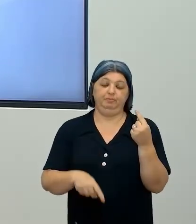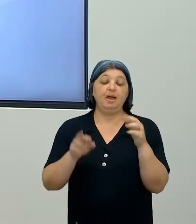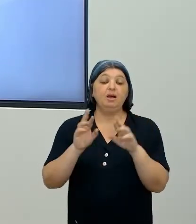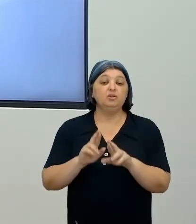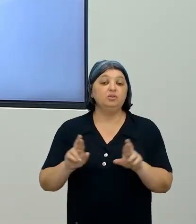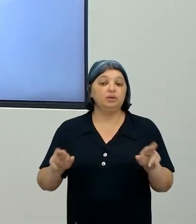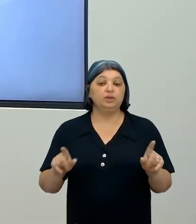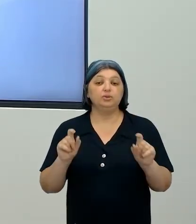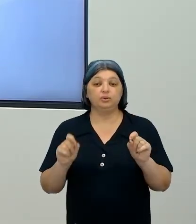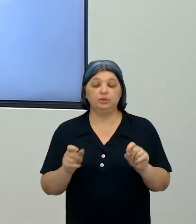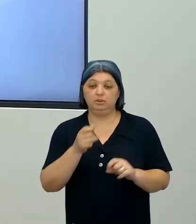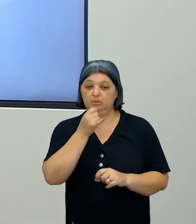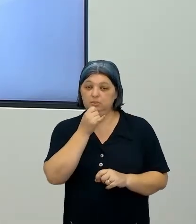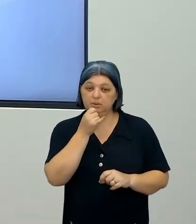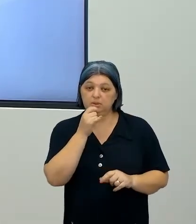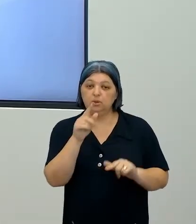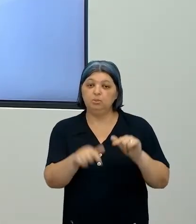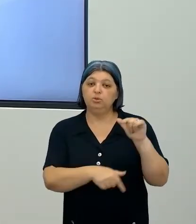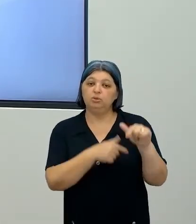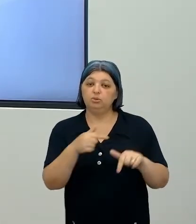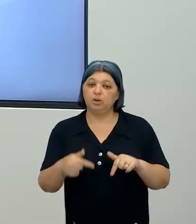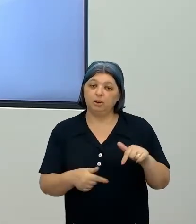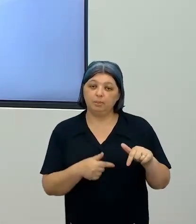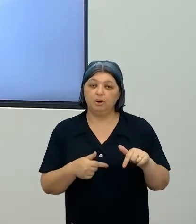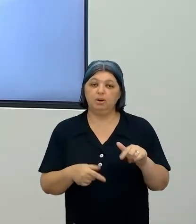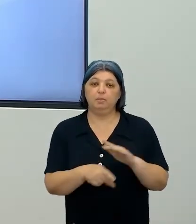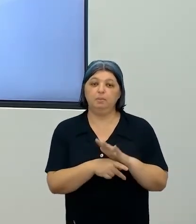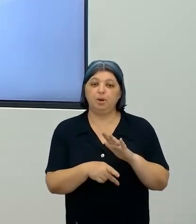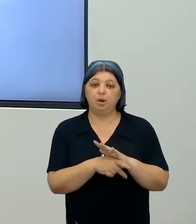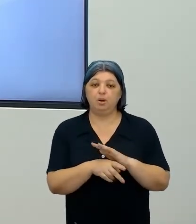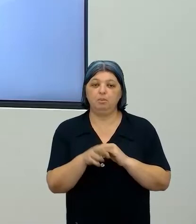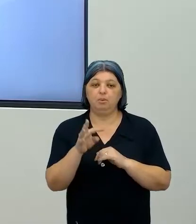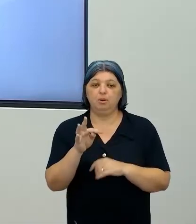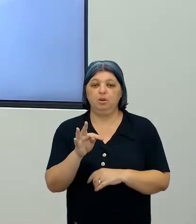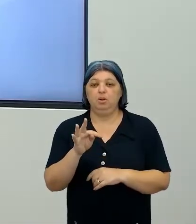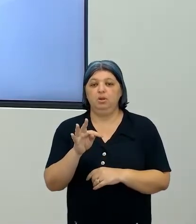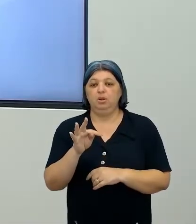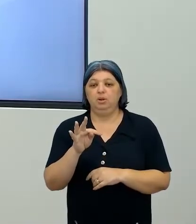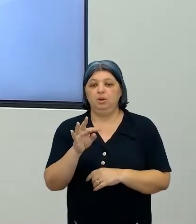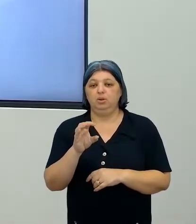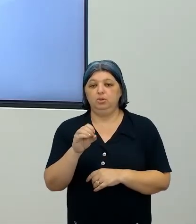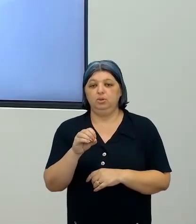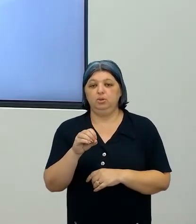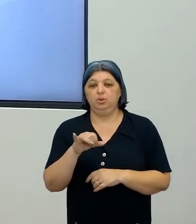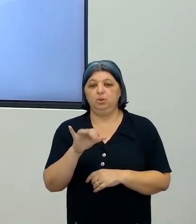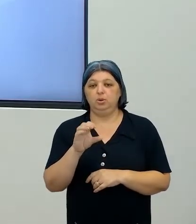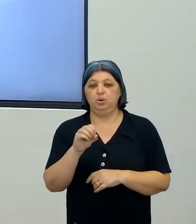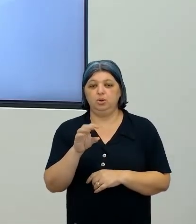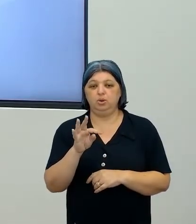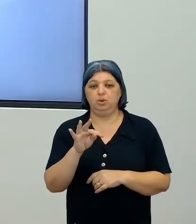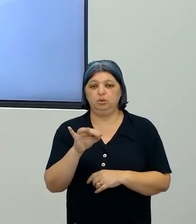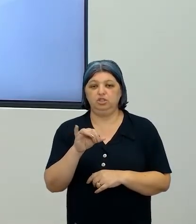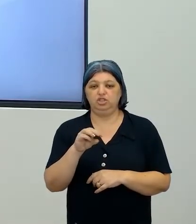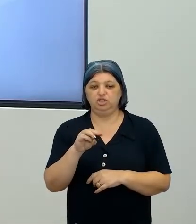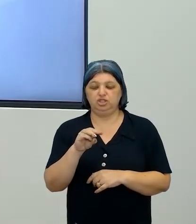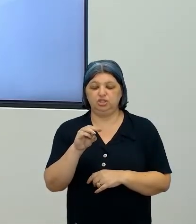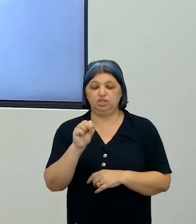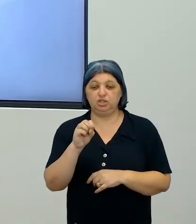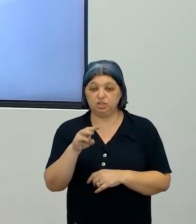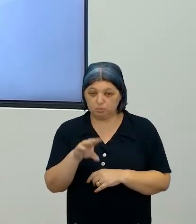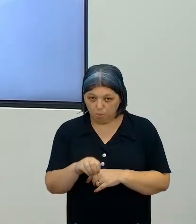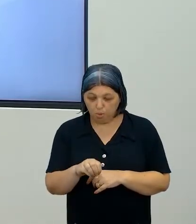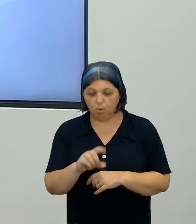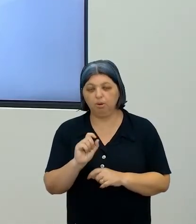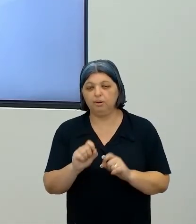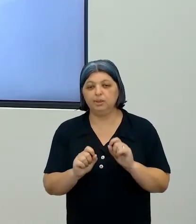por exemplo, do trabalho que o toyotismo instaura, né? Essa que é a questão. Então, o toyotismo,